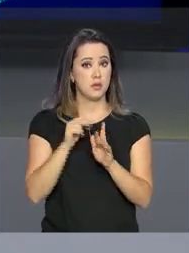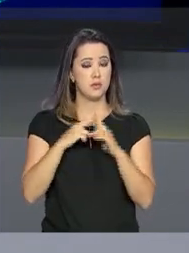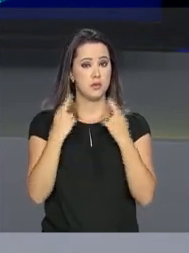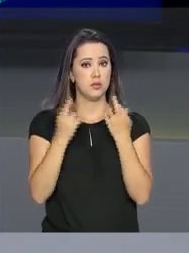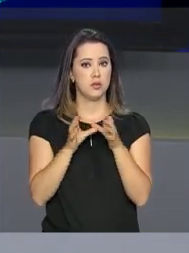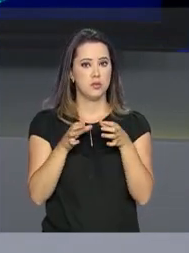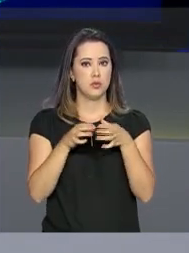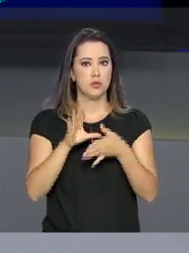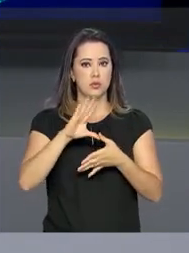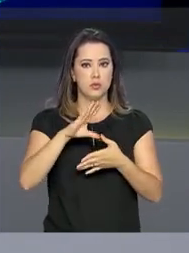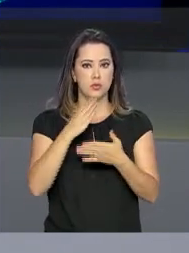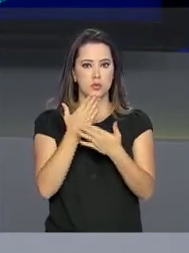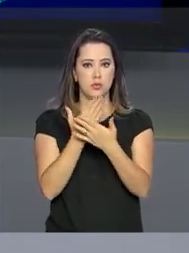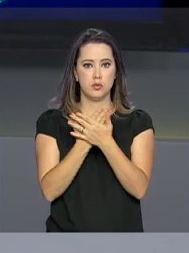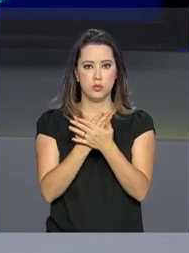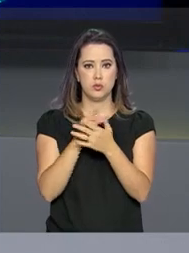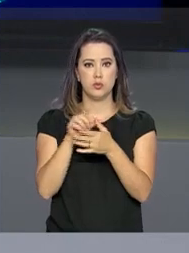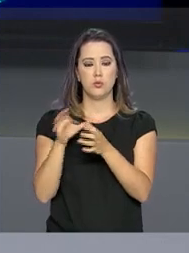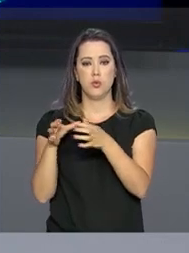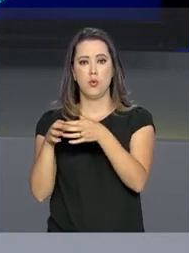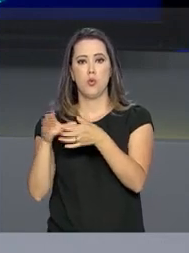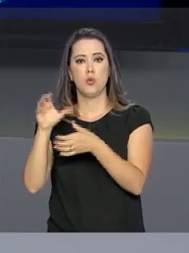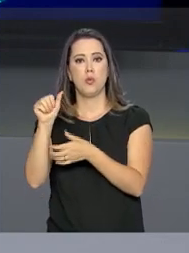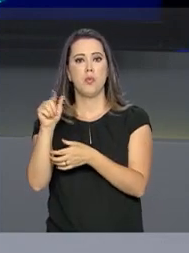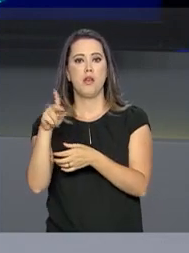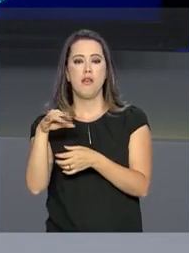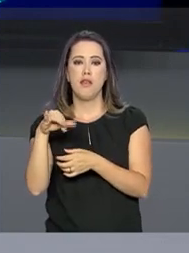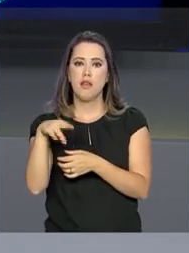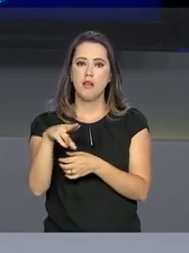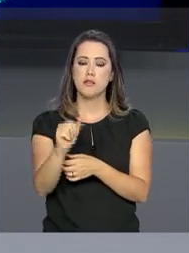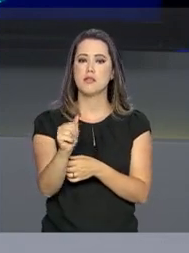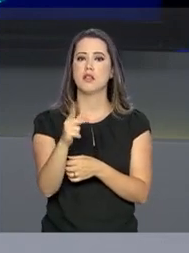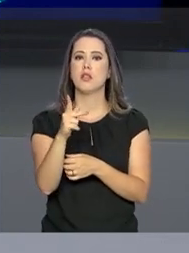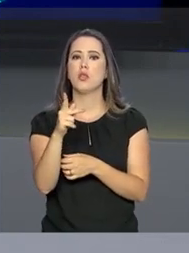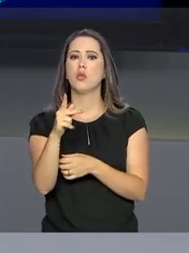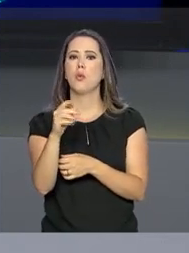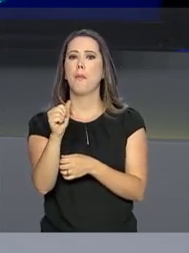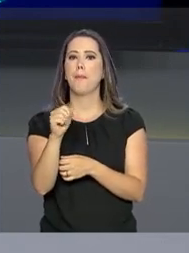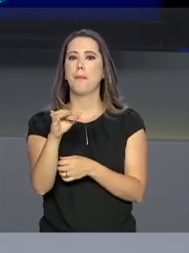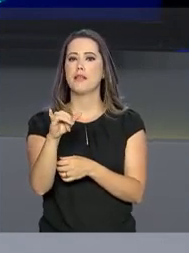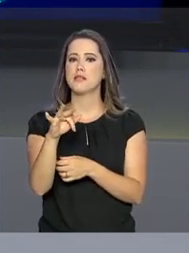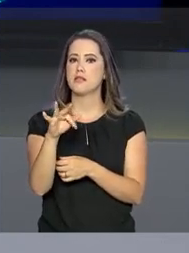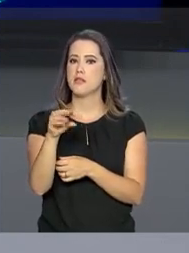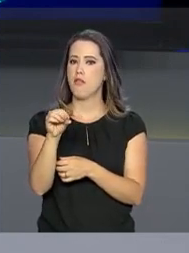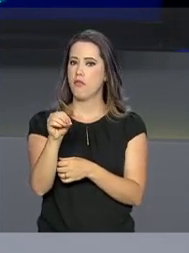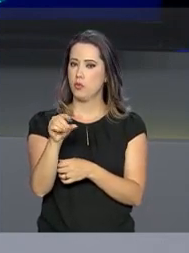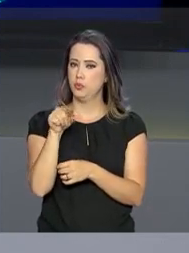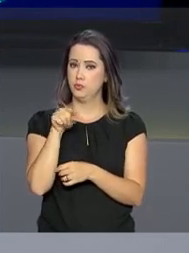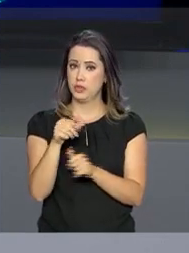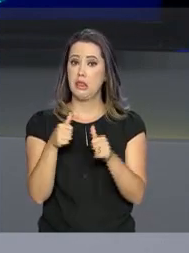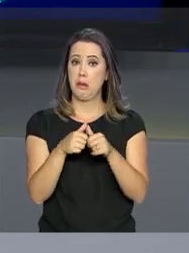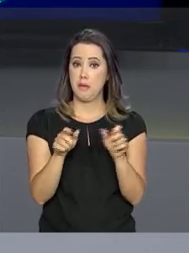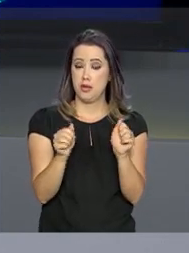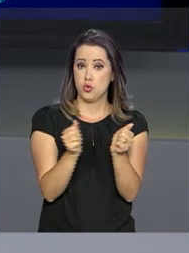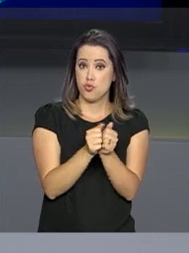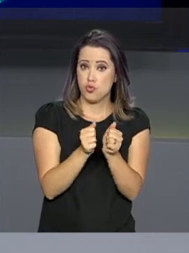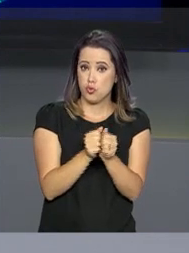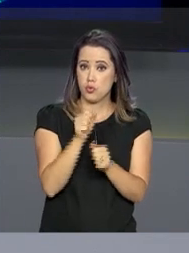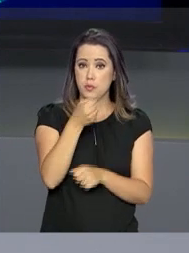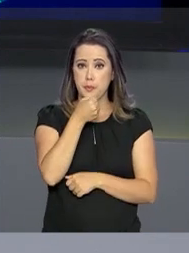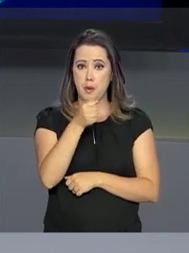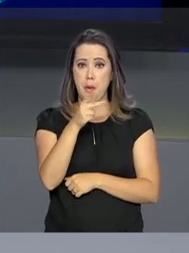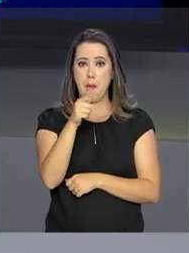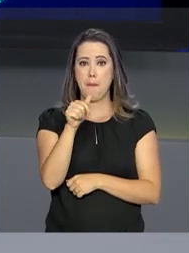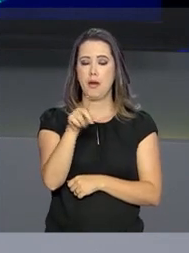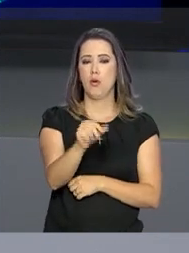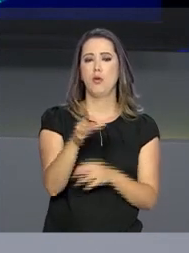para a primeira reunião de cúpula do mercosul com a aliança do pacífico quem também está lá em porto vallarta é nossa repórter paula de